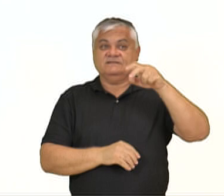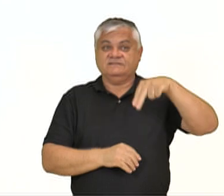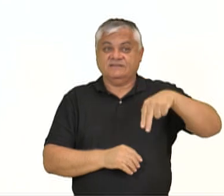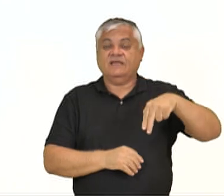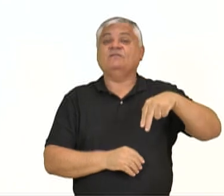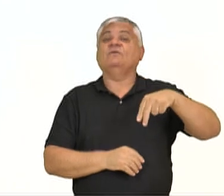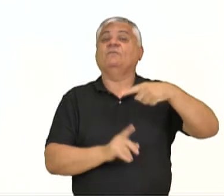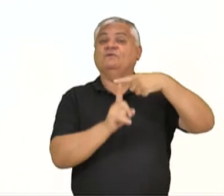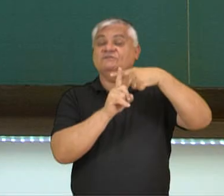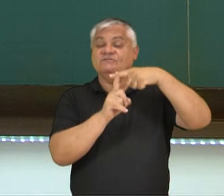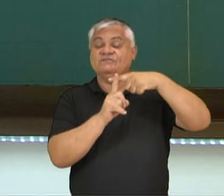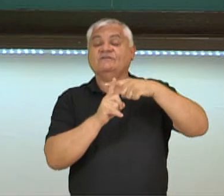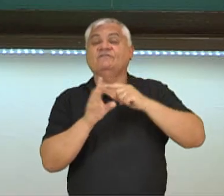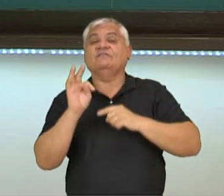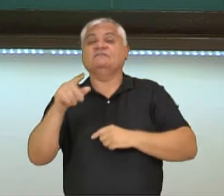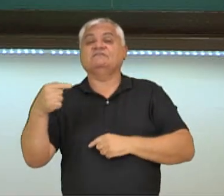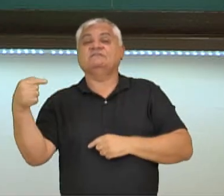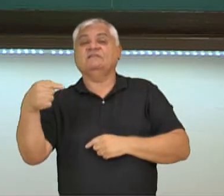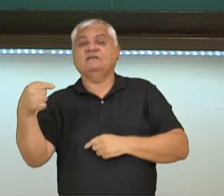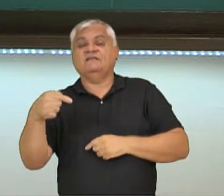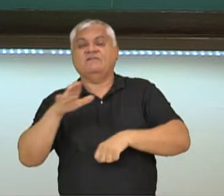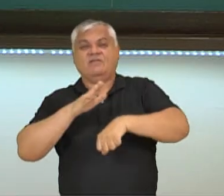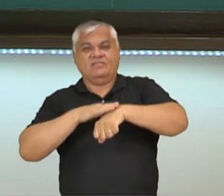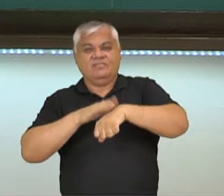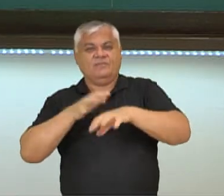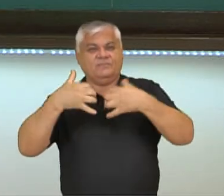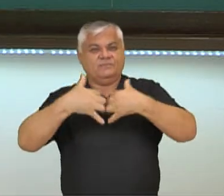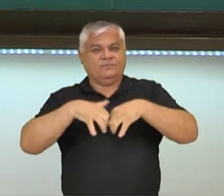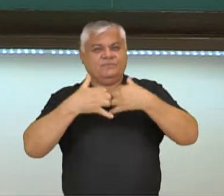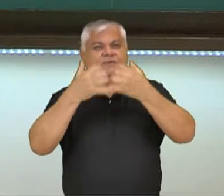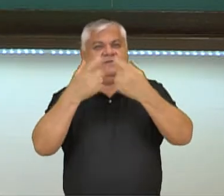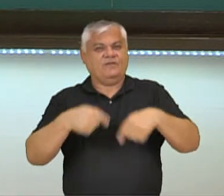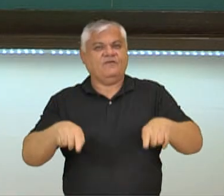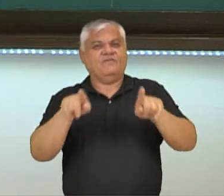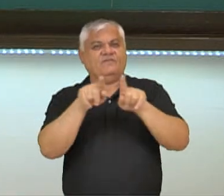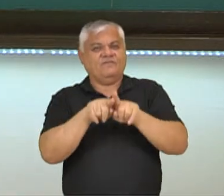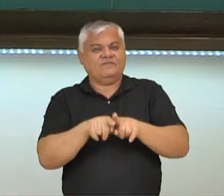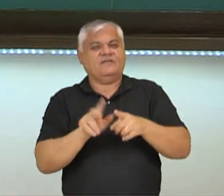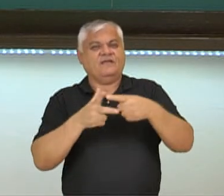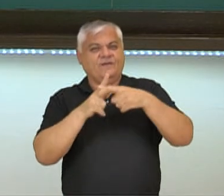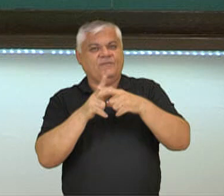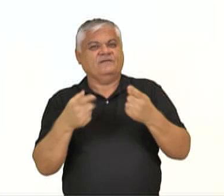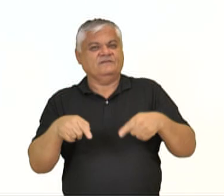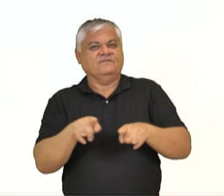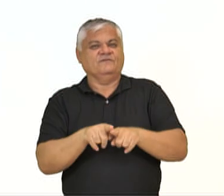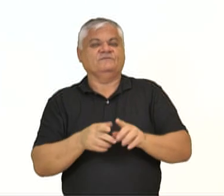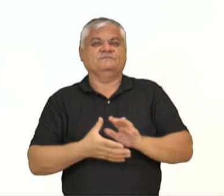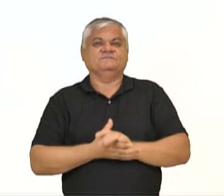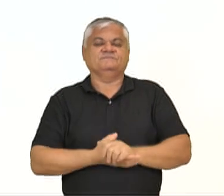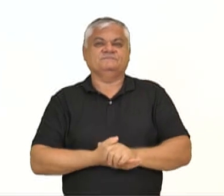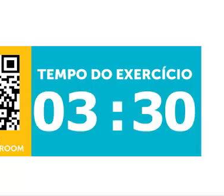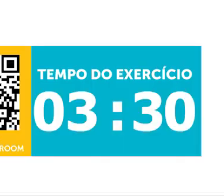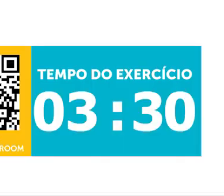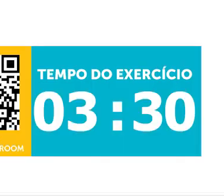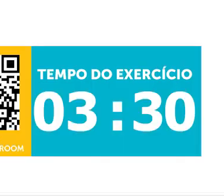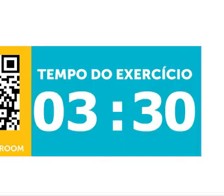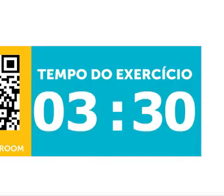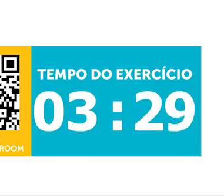e tangente negativa. Um tempinho para vocês fazerem e eu arrumar o material para vocês e a gente já volta.